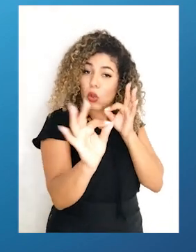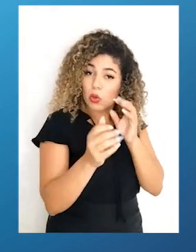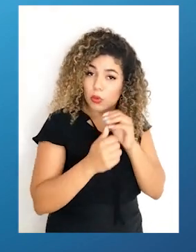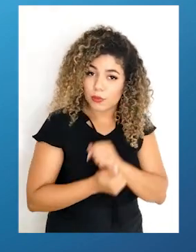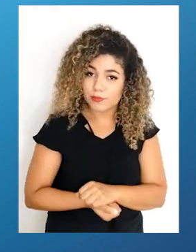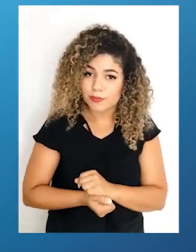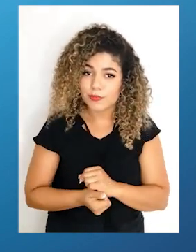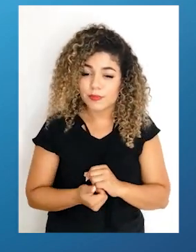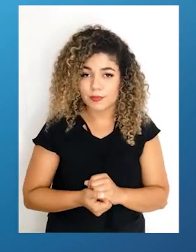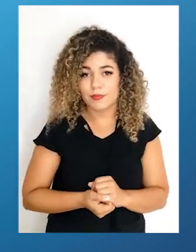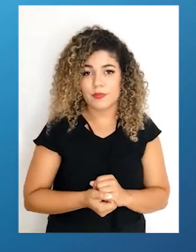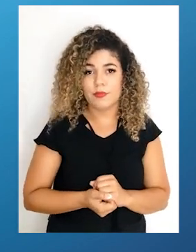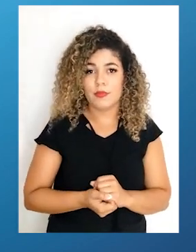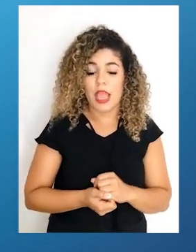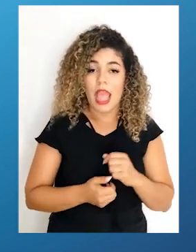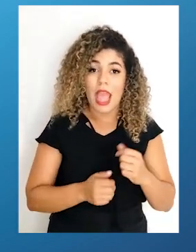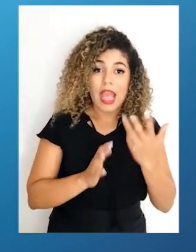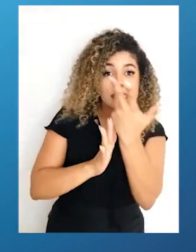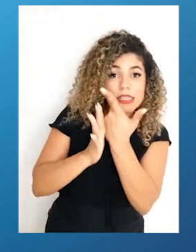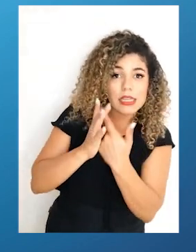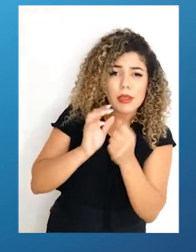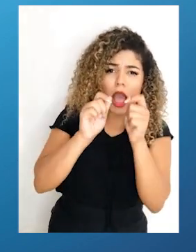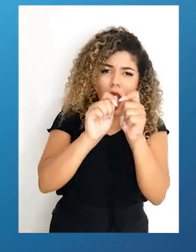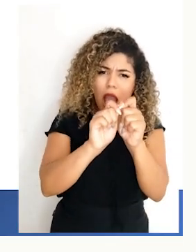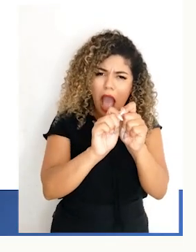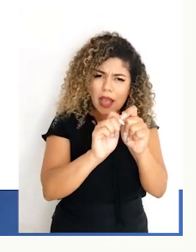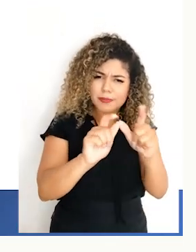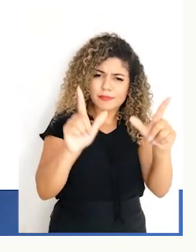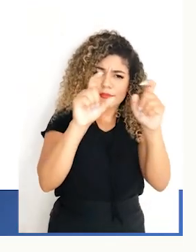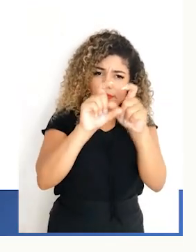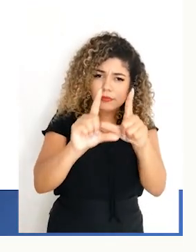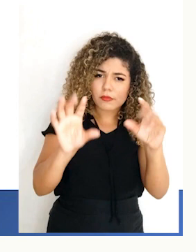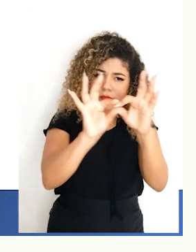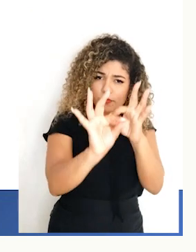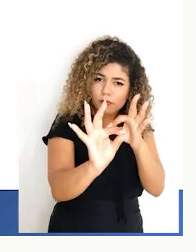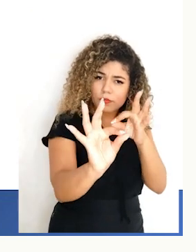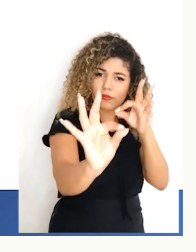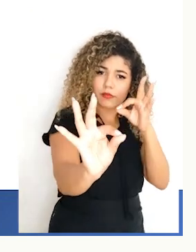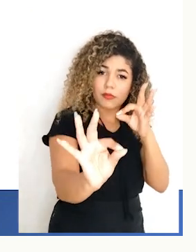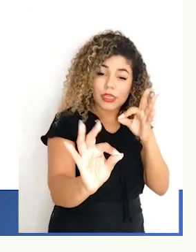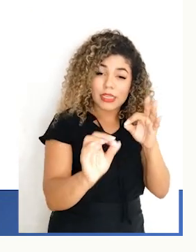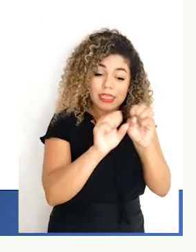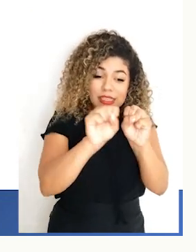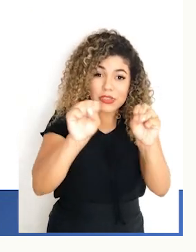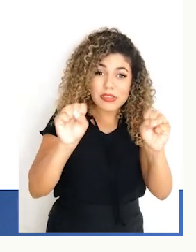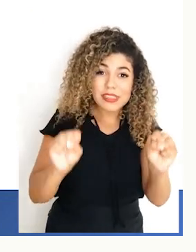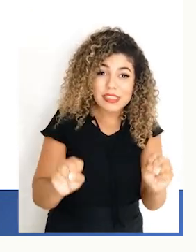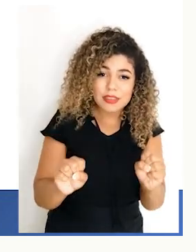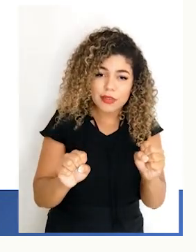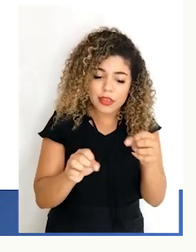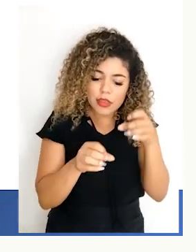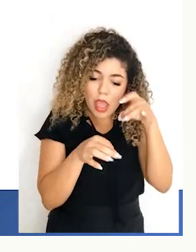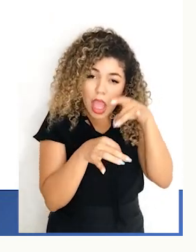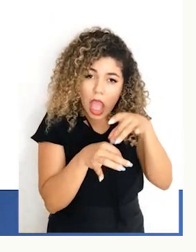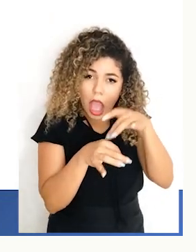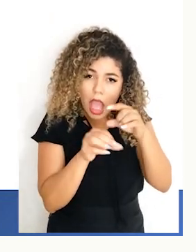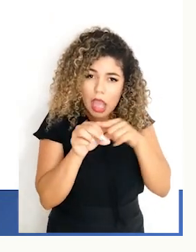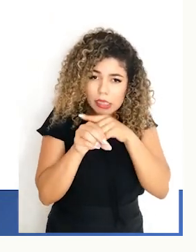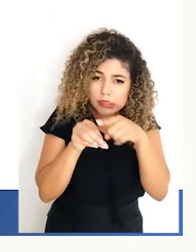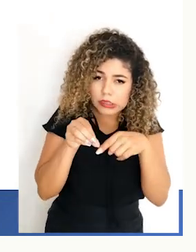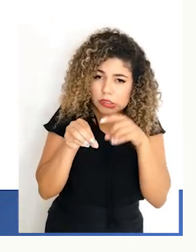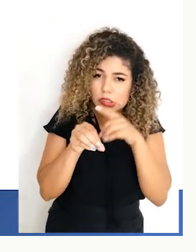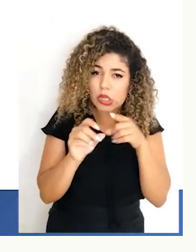de objetos distantes e é um sistema de lente reunidos em uma objetiva e uma ocular. Aqui nós temos também uma lente